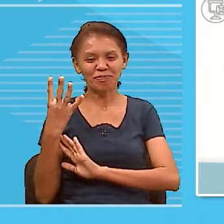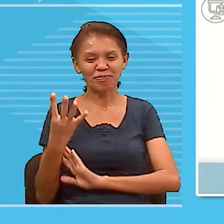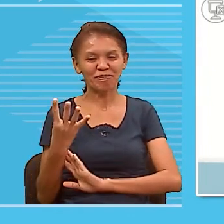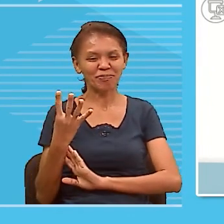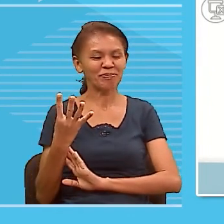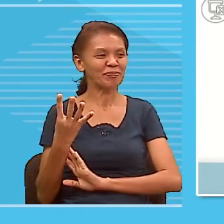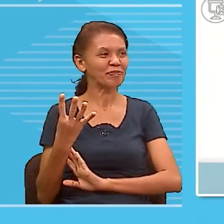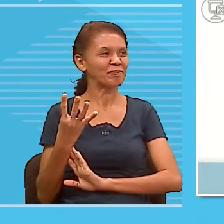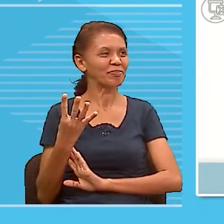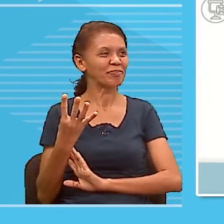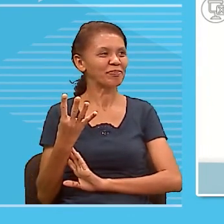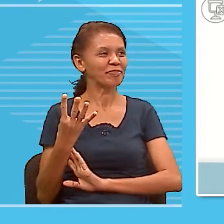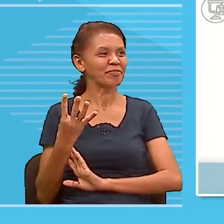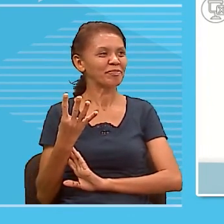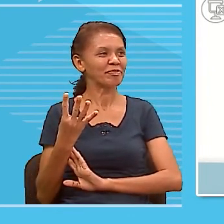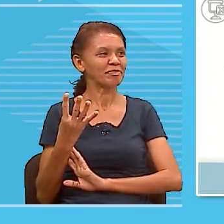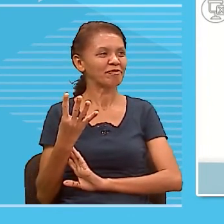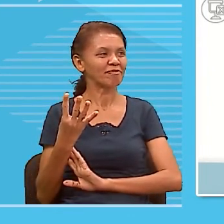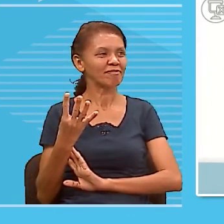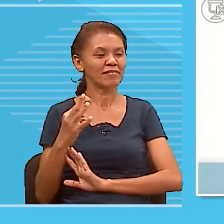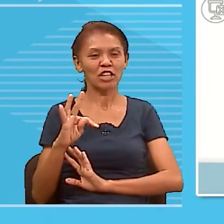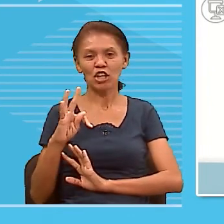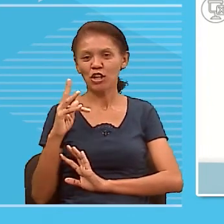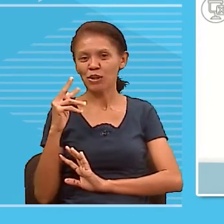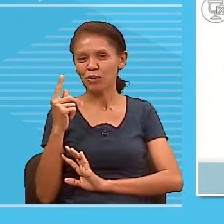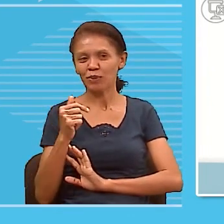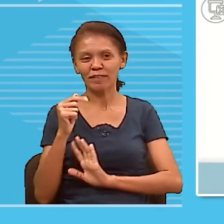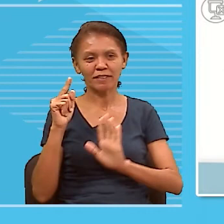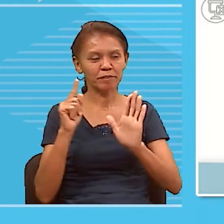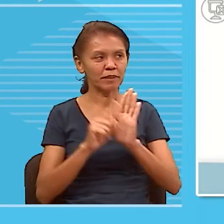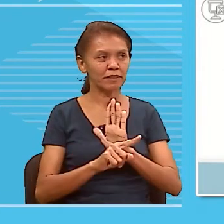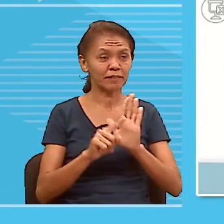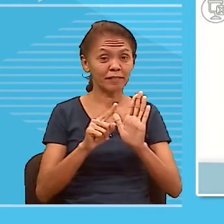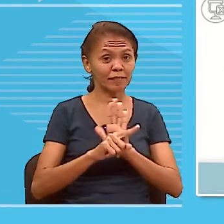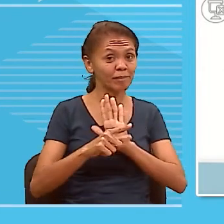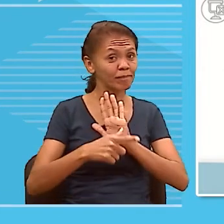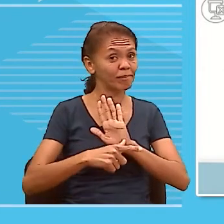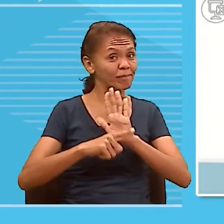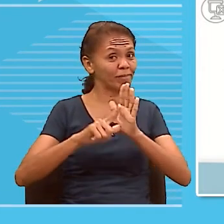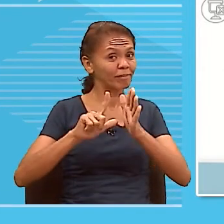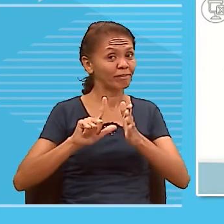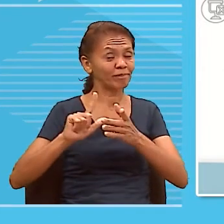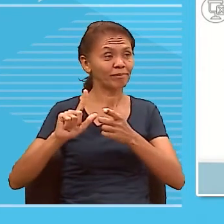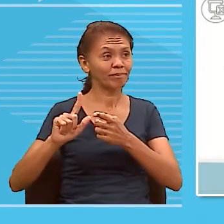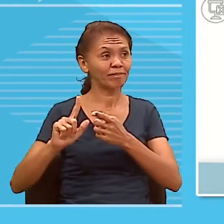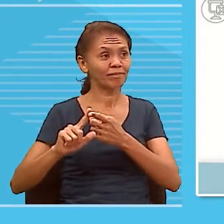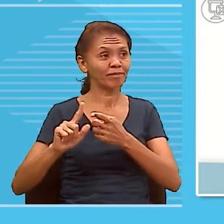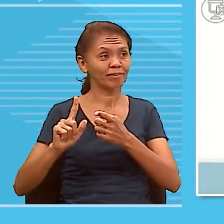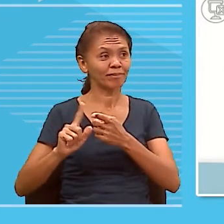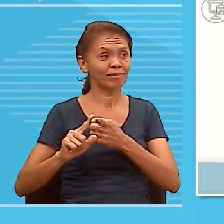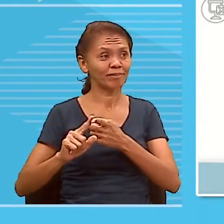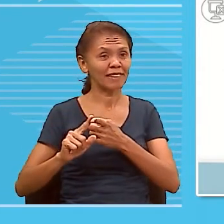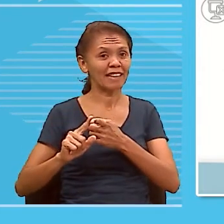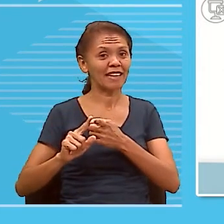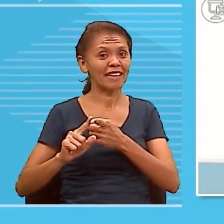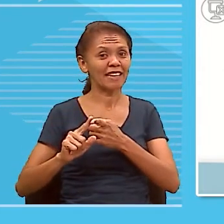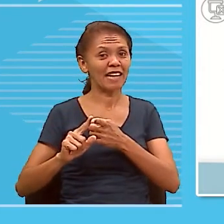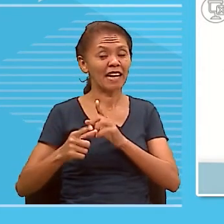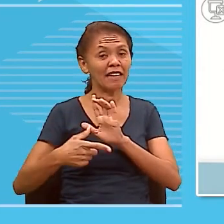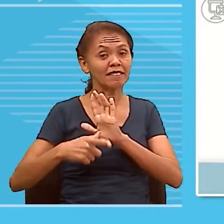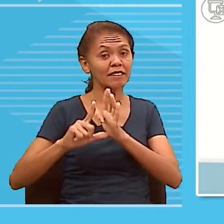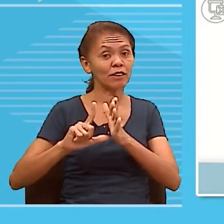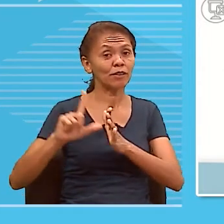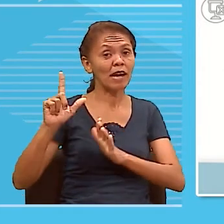mais uma questão do Enem essas todas aí nós fizemos as anteriores foram questões de concursos